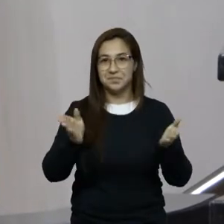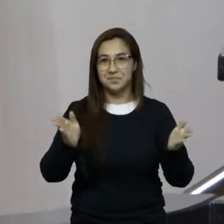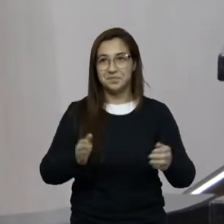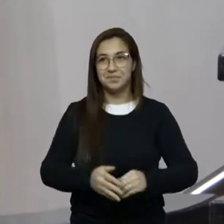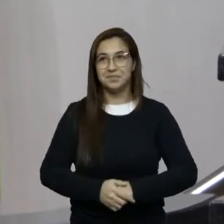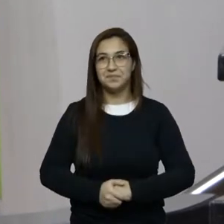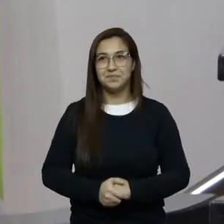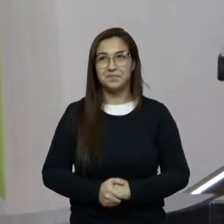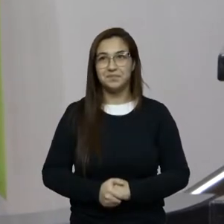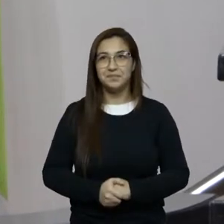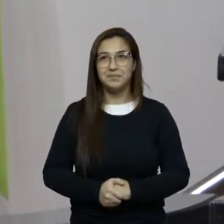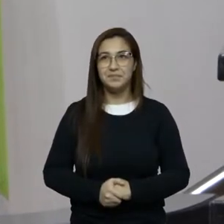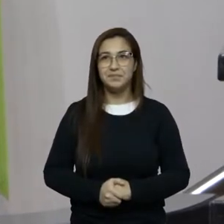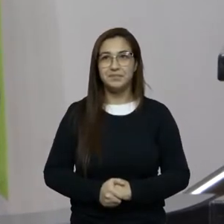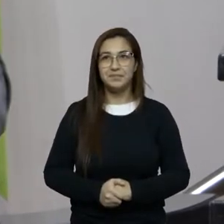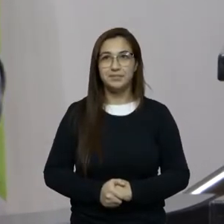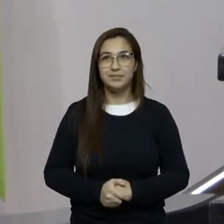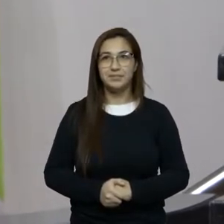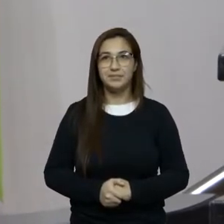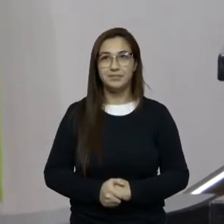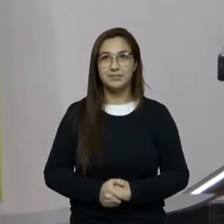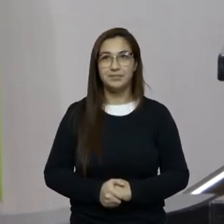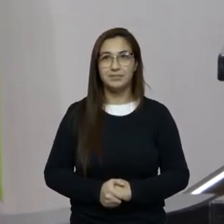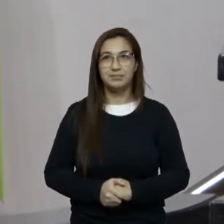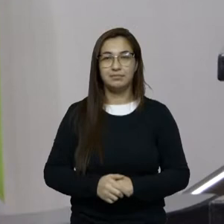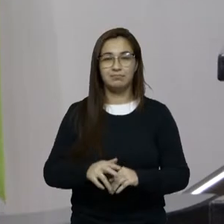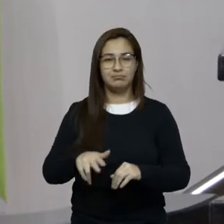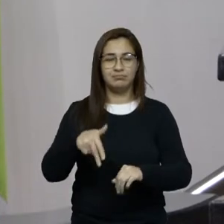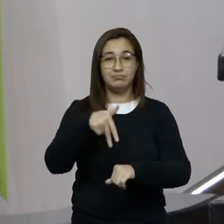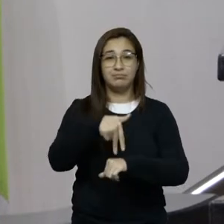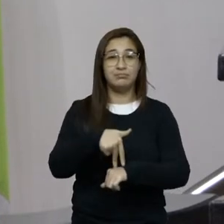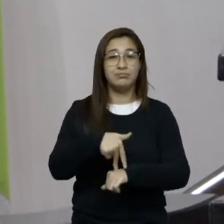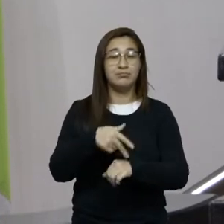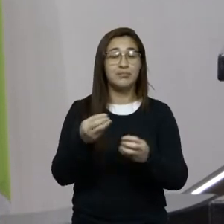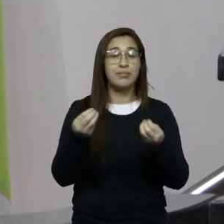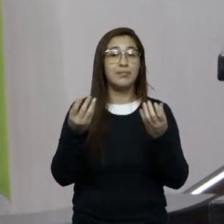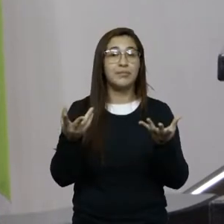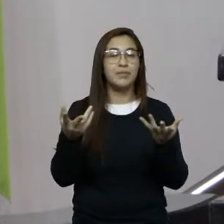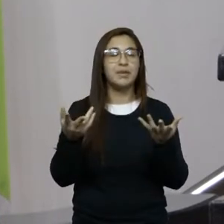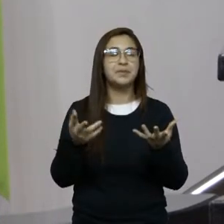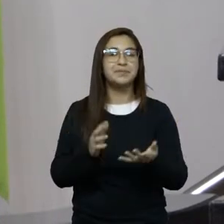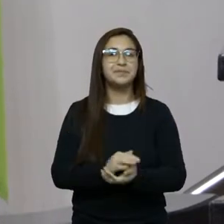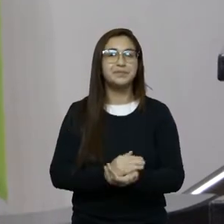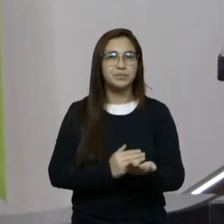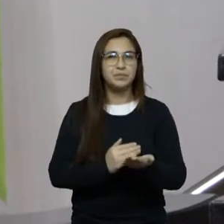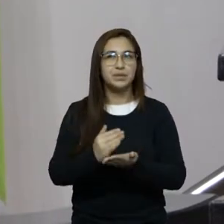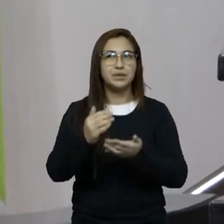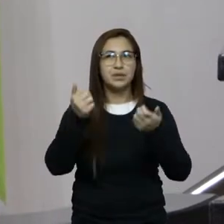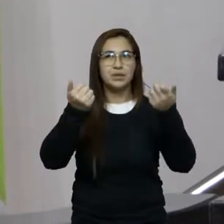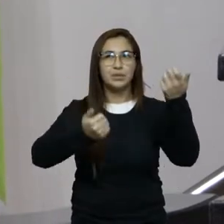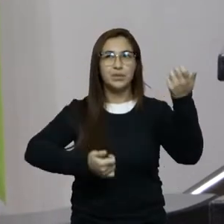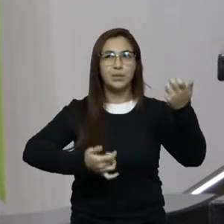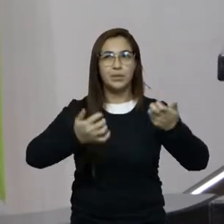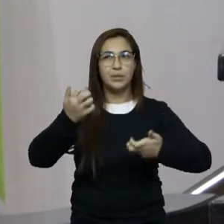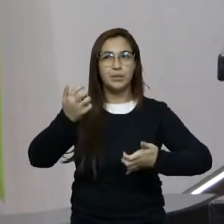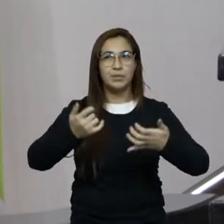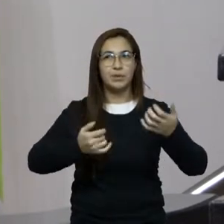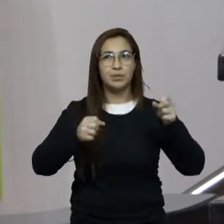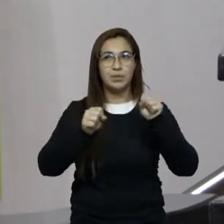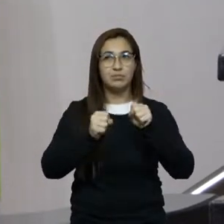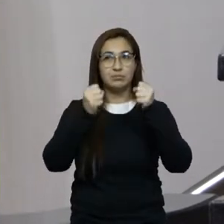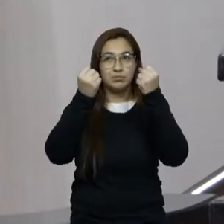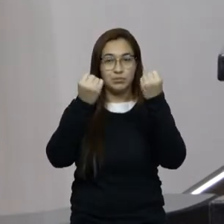faz o questão de ocupar a Tribuna no dia de hoje só para esclarecer